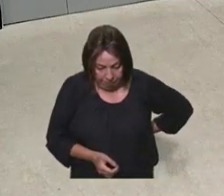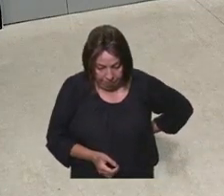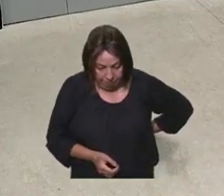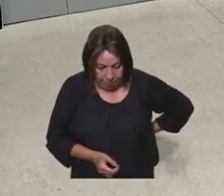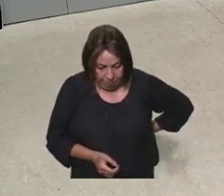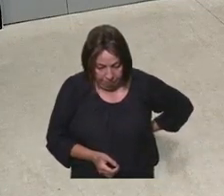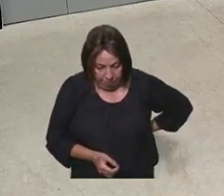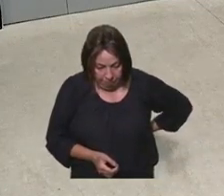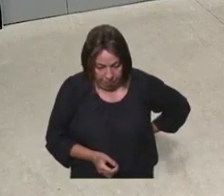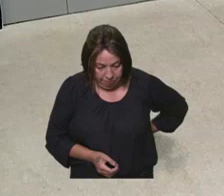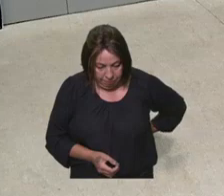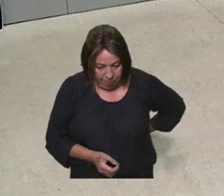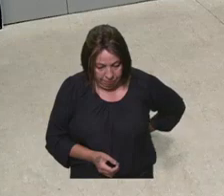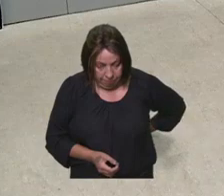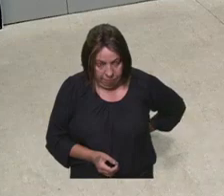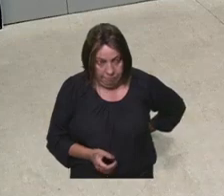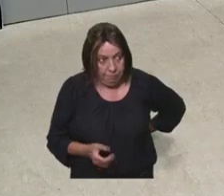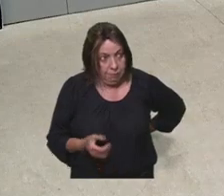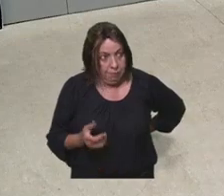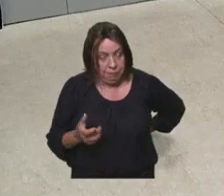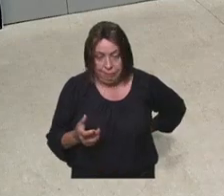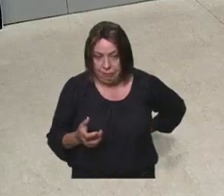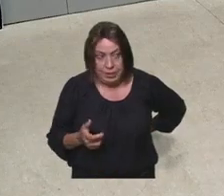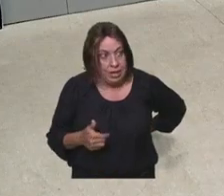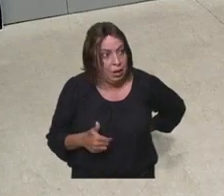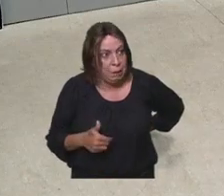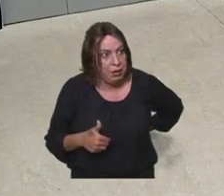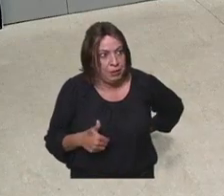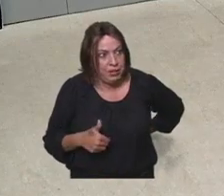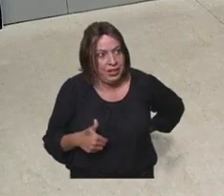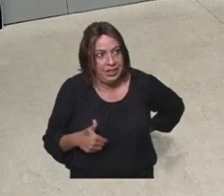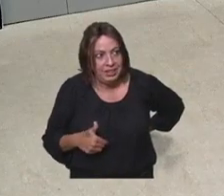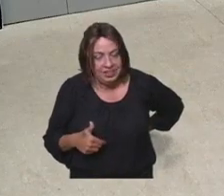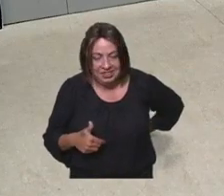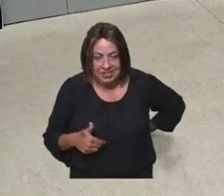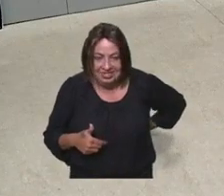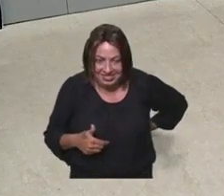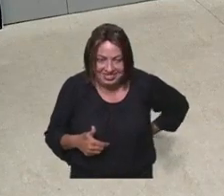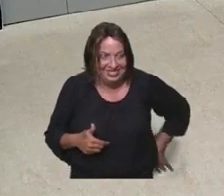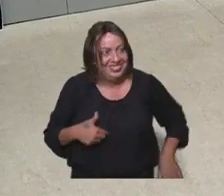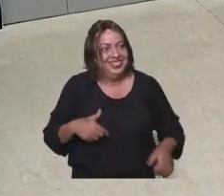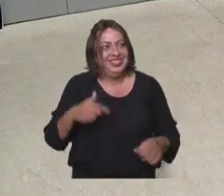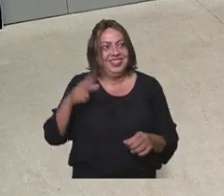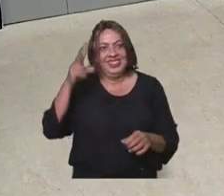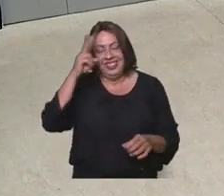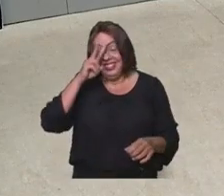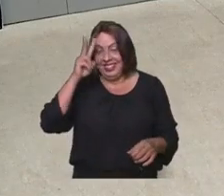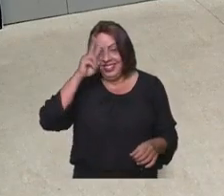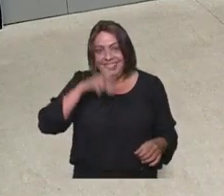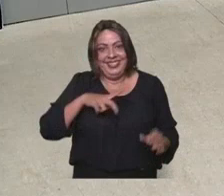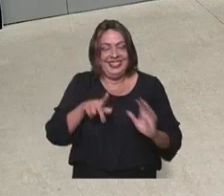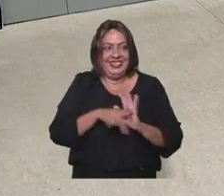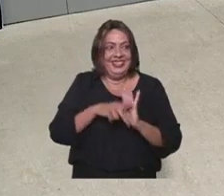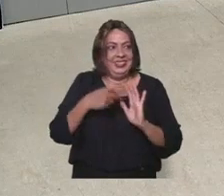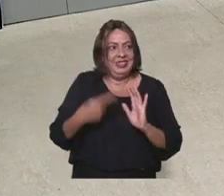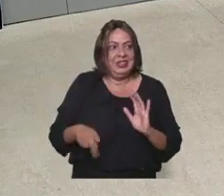Capemisa Capitalização e que tem como instituição beneficiada o GAC Sergipe. Lembre disso, você